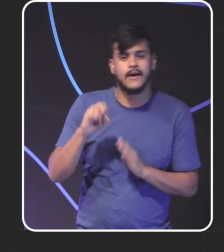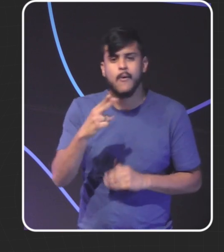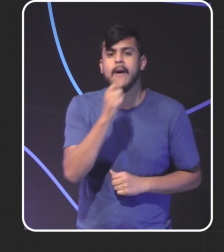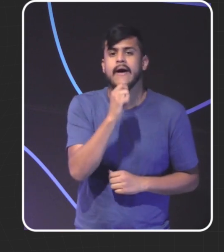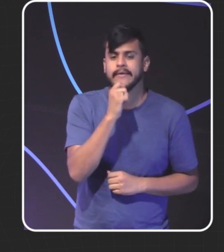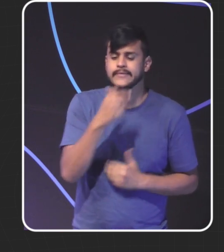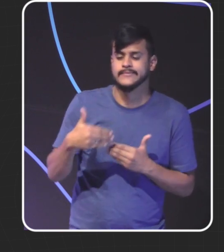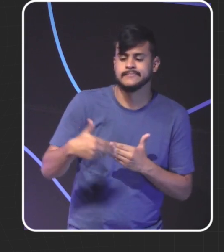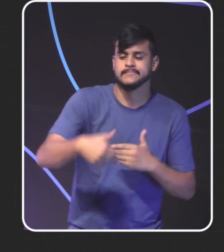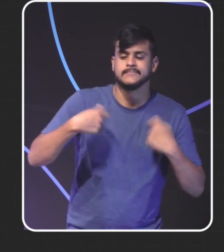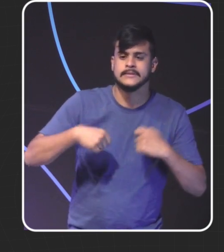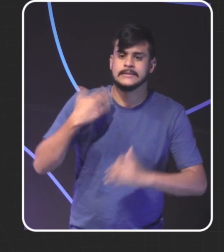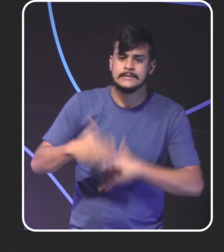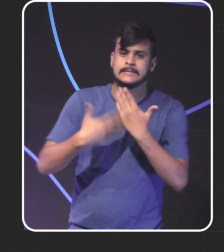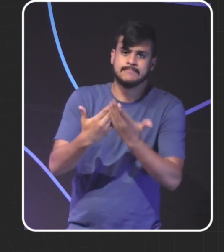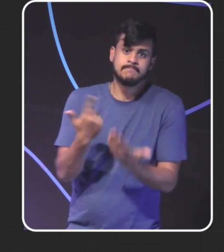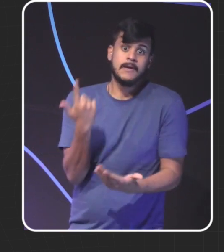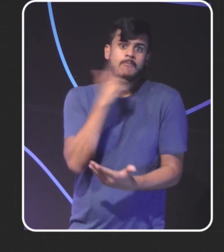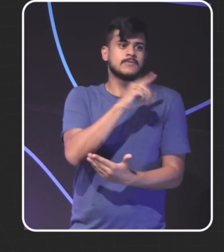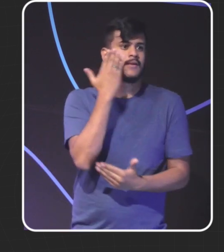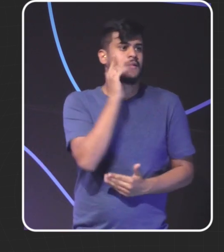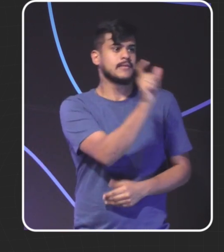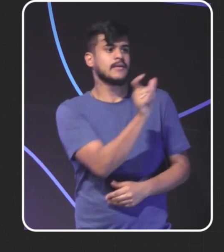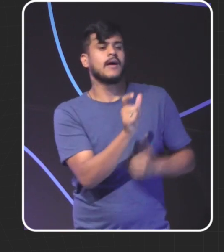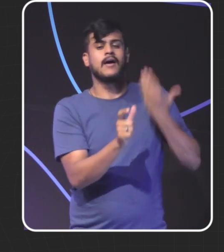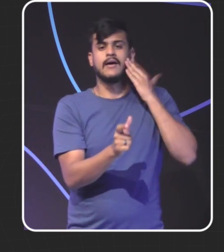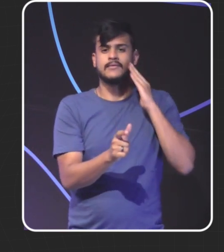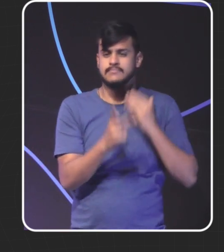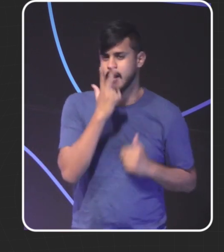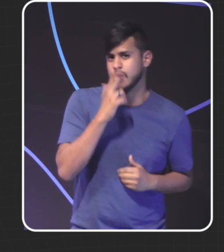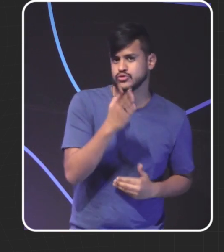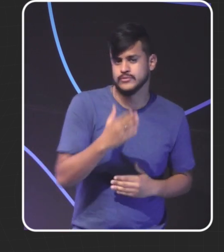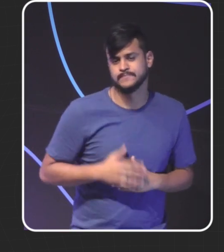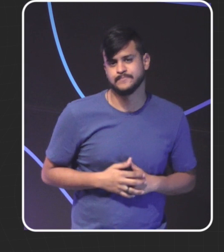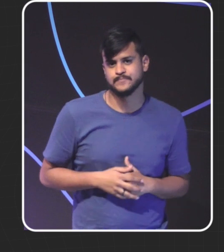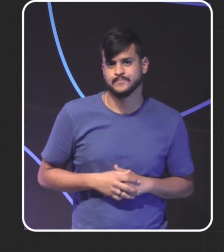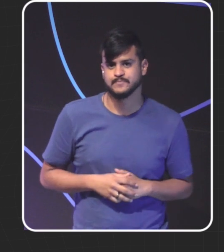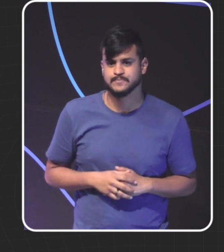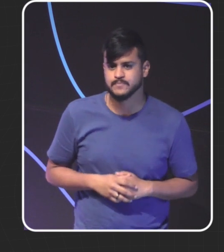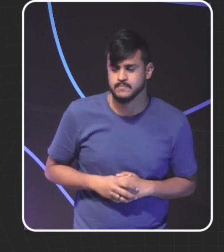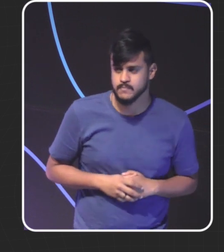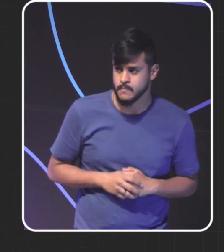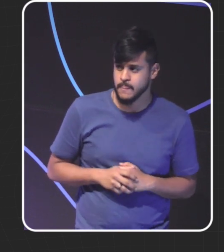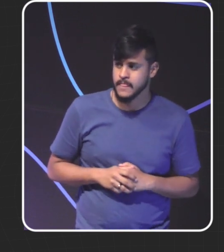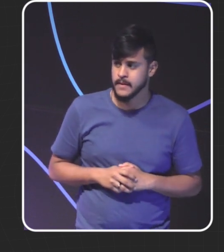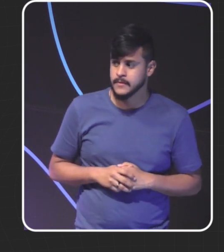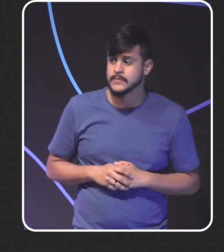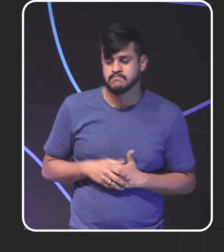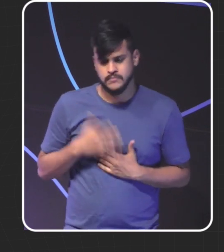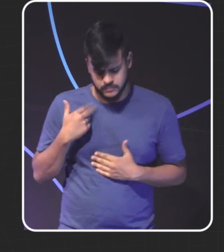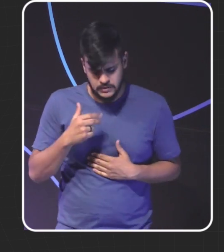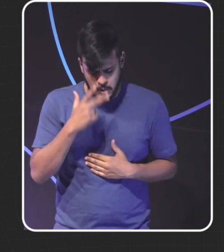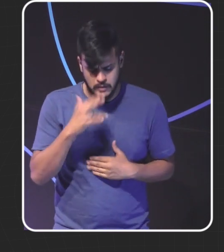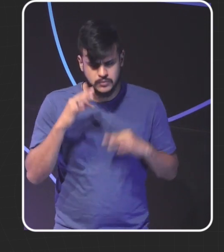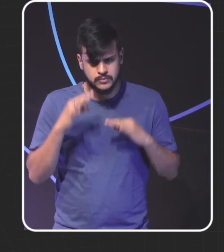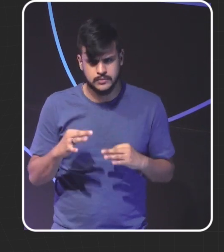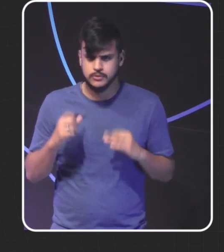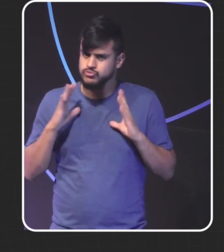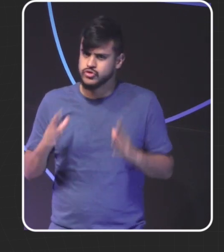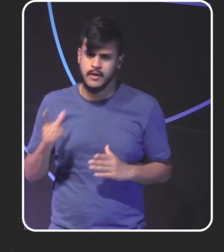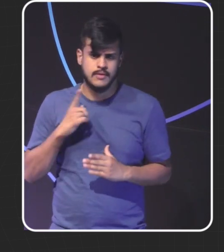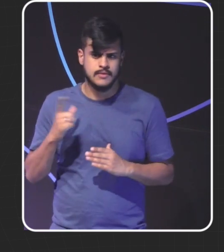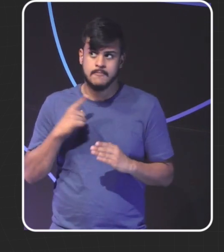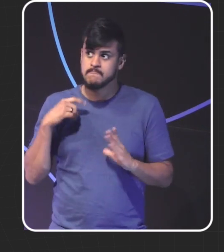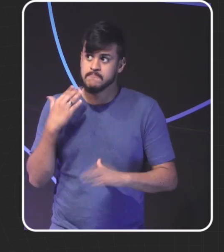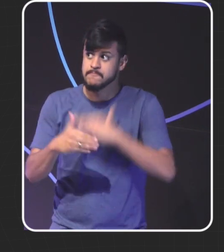levar um tempo para poder entender melhor isso? Não, eu acho que um dos grandes avanços da IA